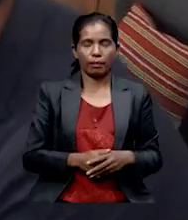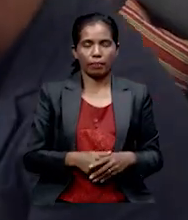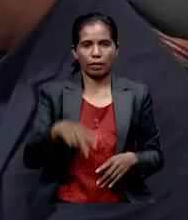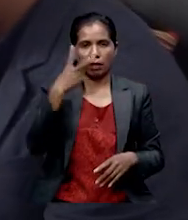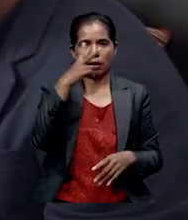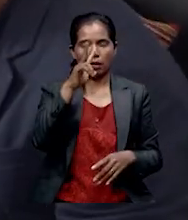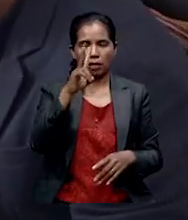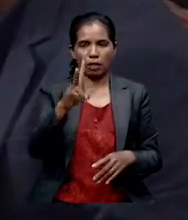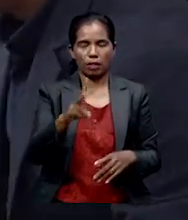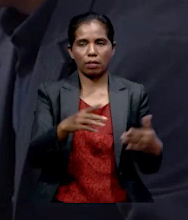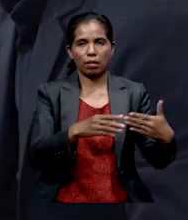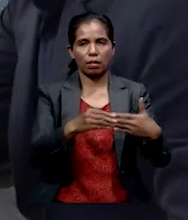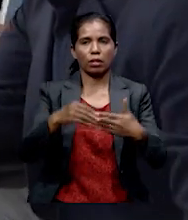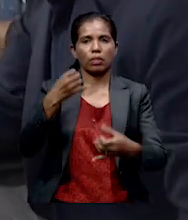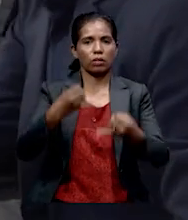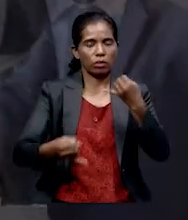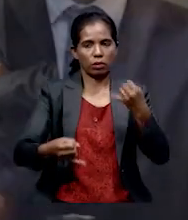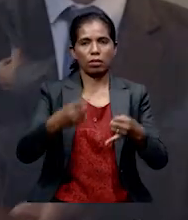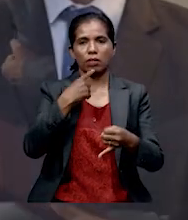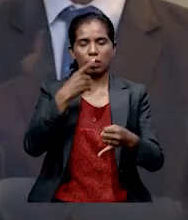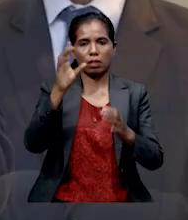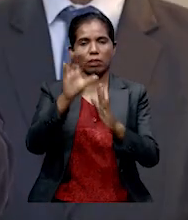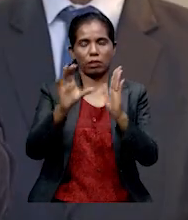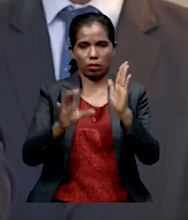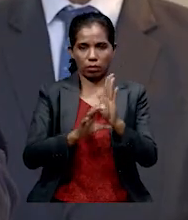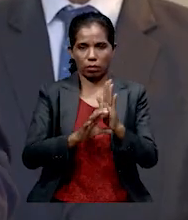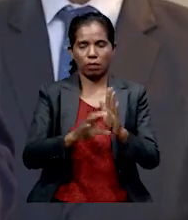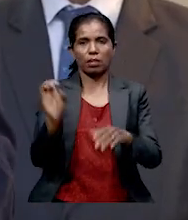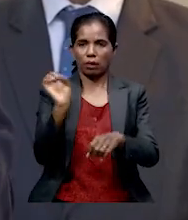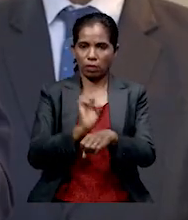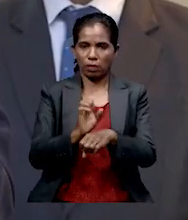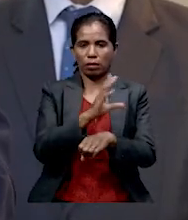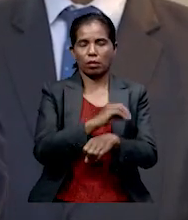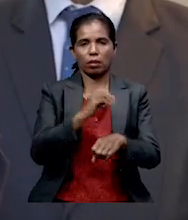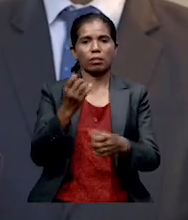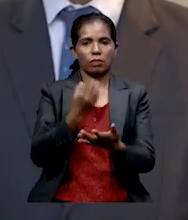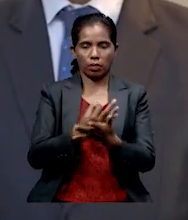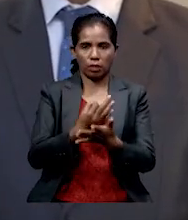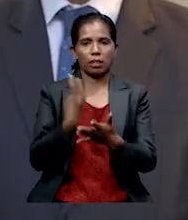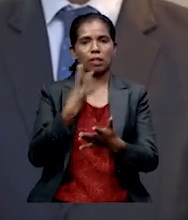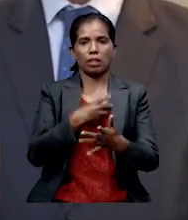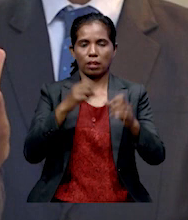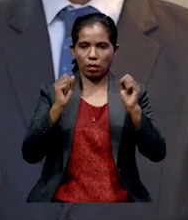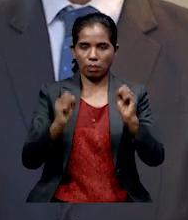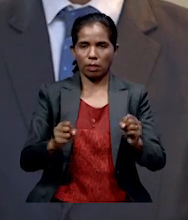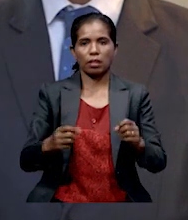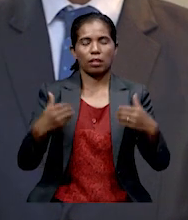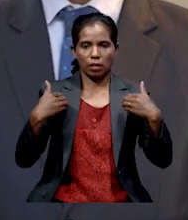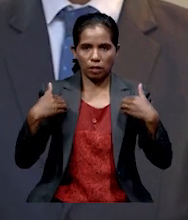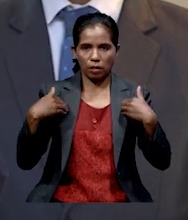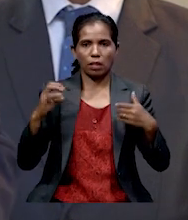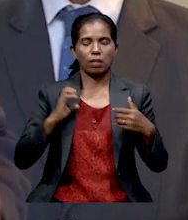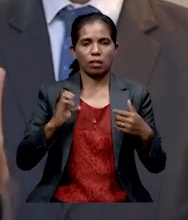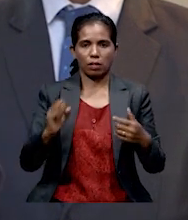parte legal, jurídico, constitucional, nian. Parte da economia, não parte de finanças, não, para a Itabela e a sinergia. Então,